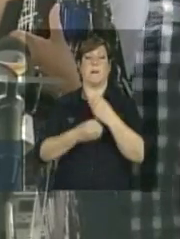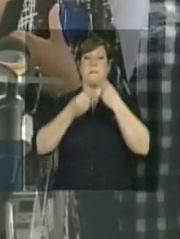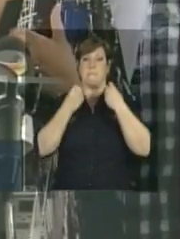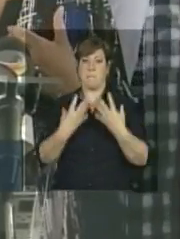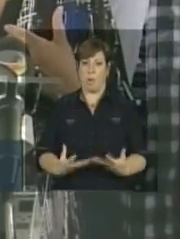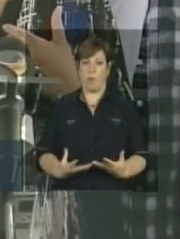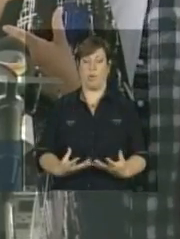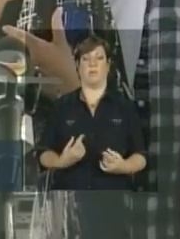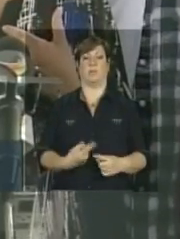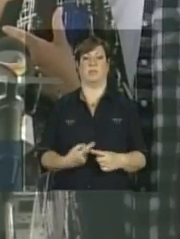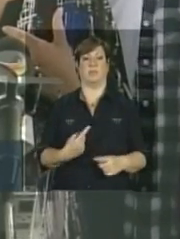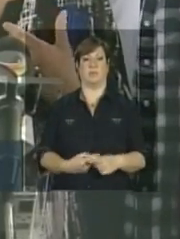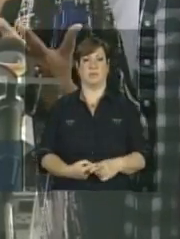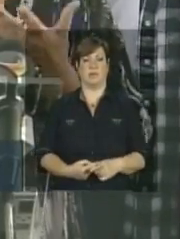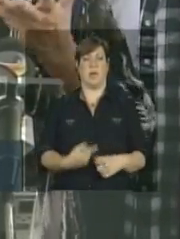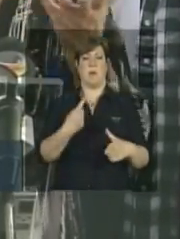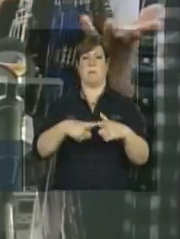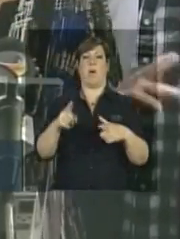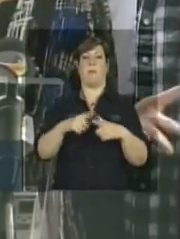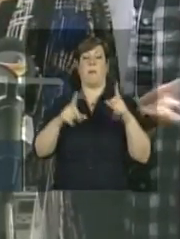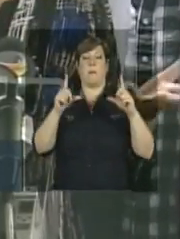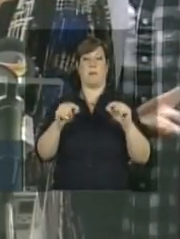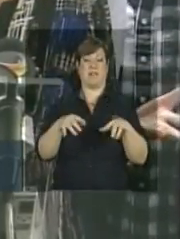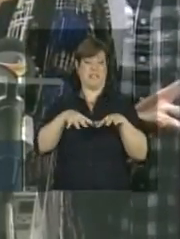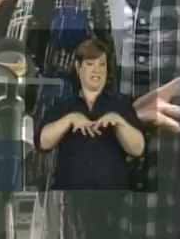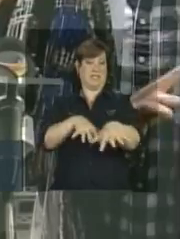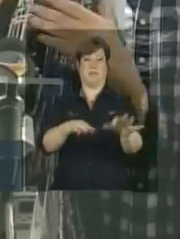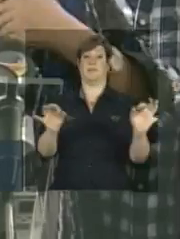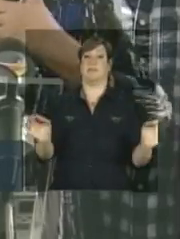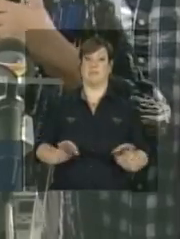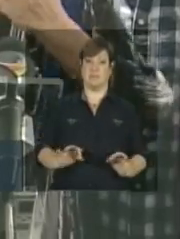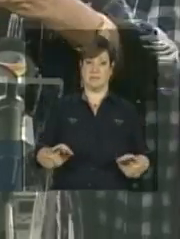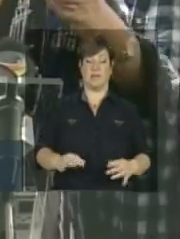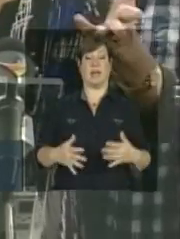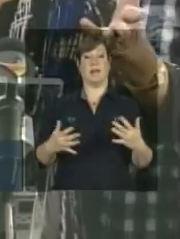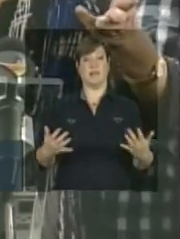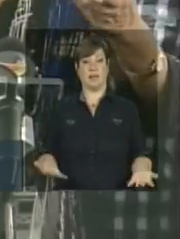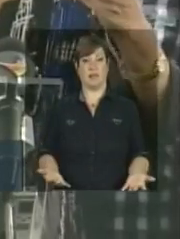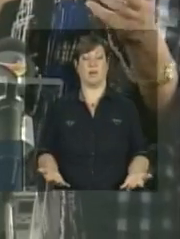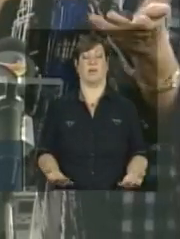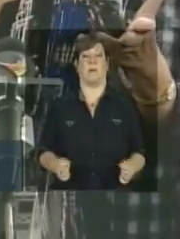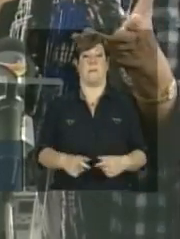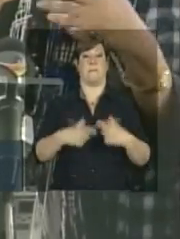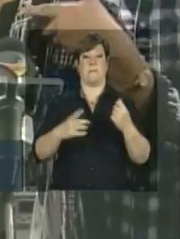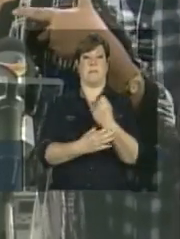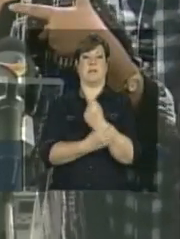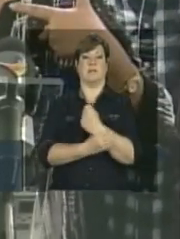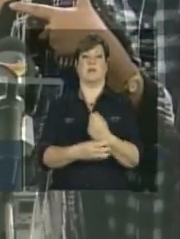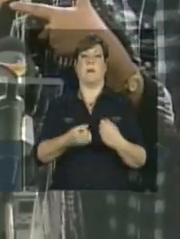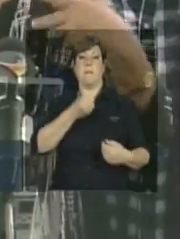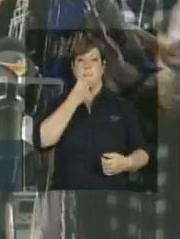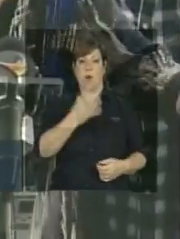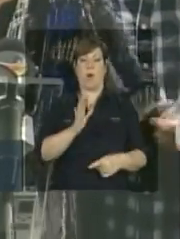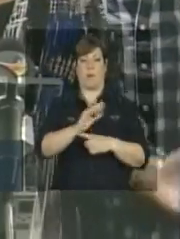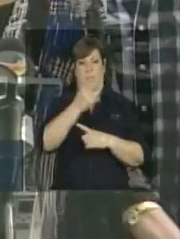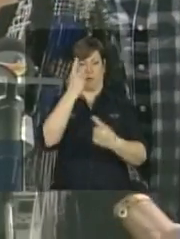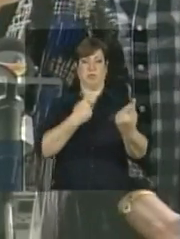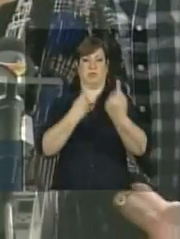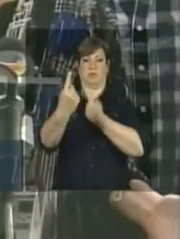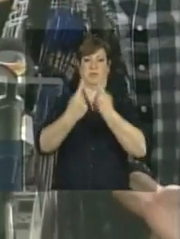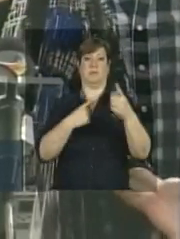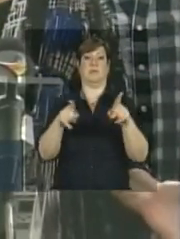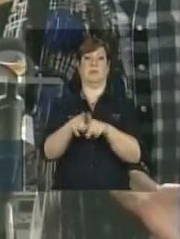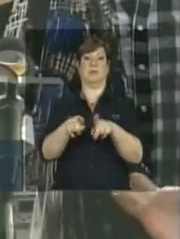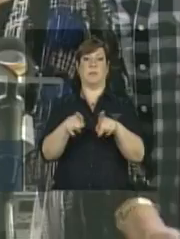com problemas muito menores no trânsito e, portanto, com maior segurança, não só para os passageiros, mas